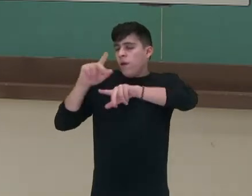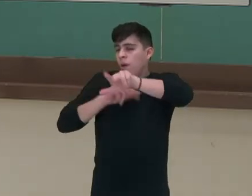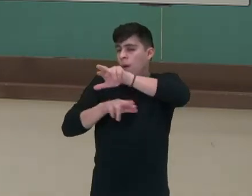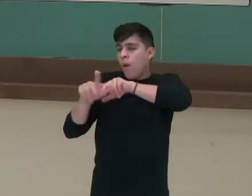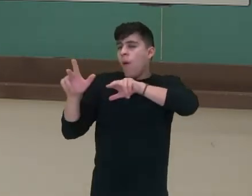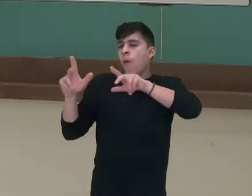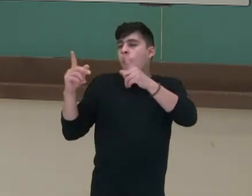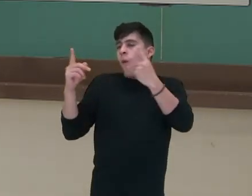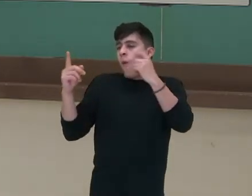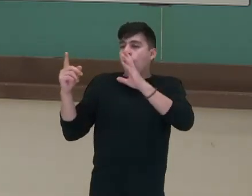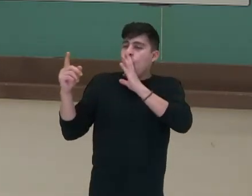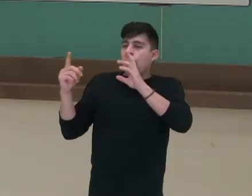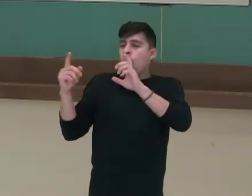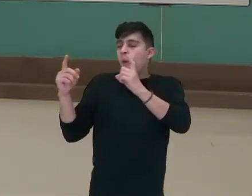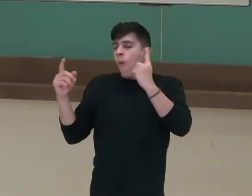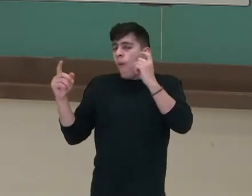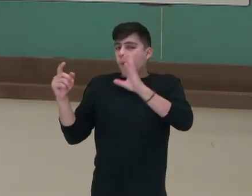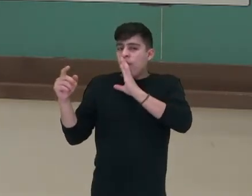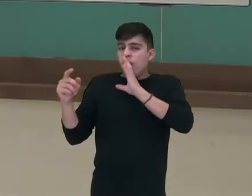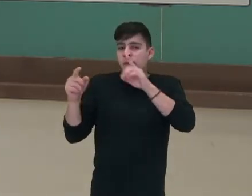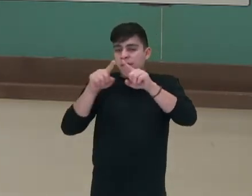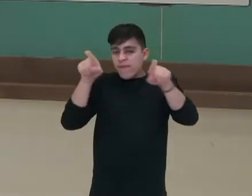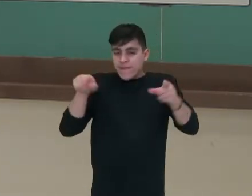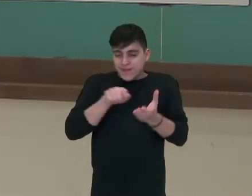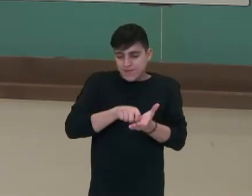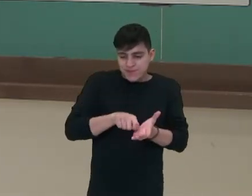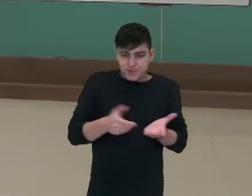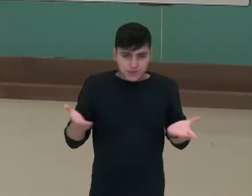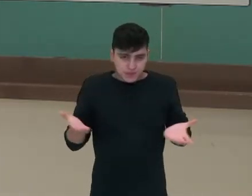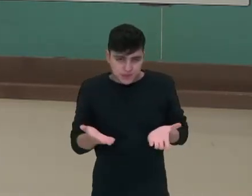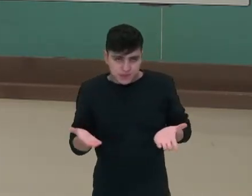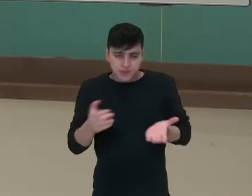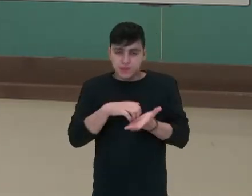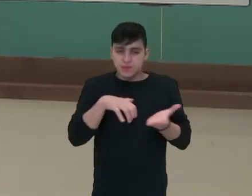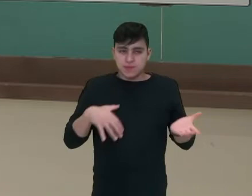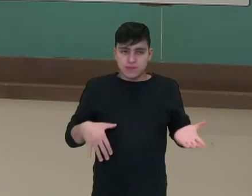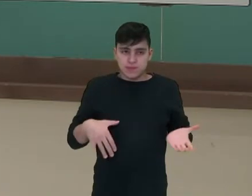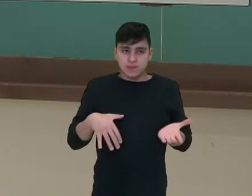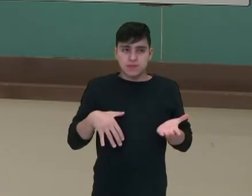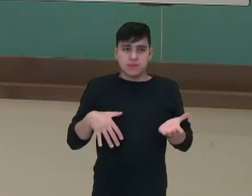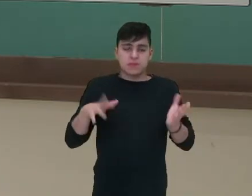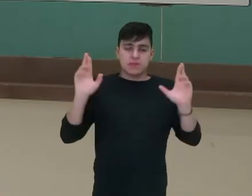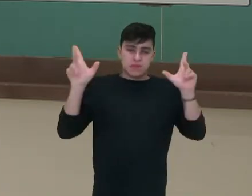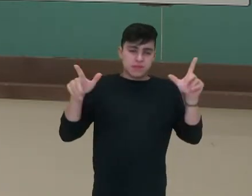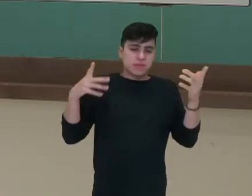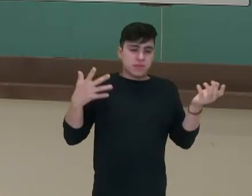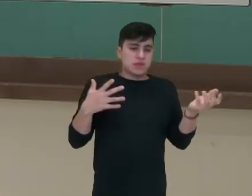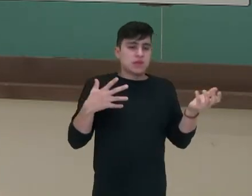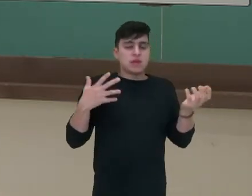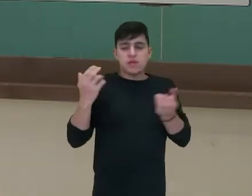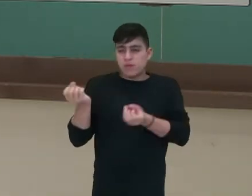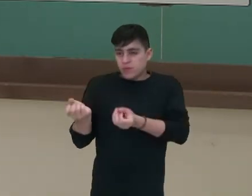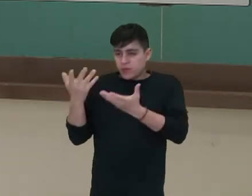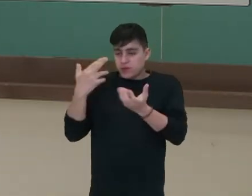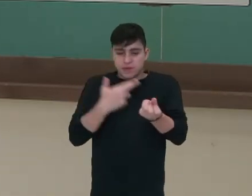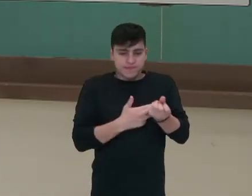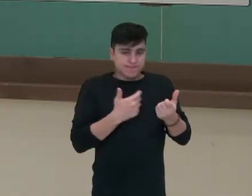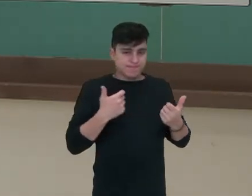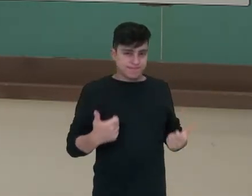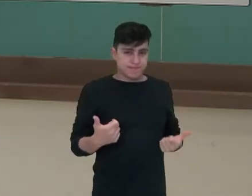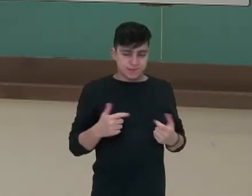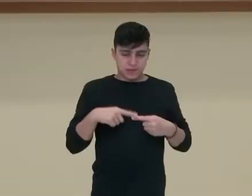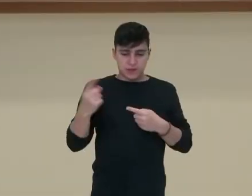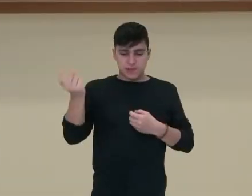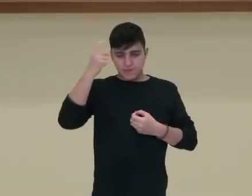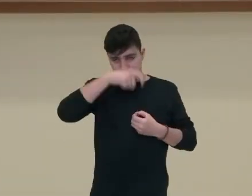de som em silêncio, tá bom? Então agora é a vez de vocês fazerem essa atividade, diferenciar a pulsação do ritmo.